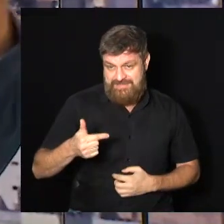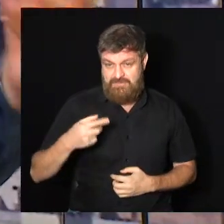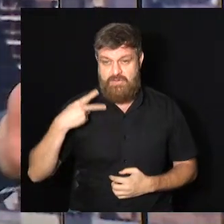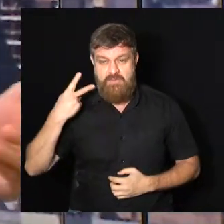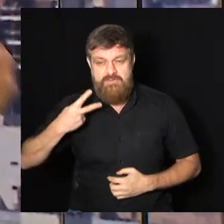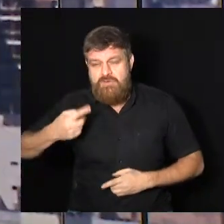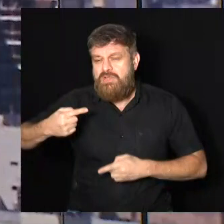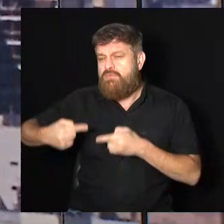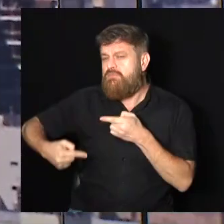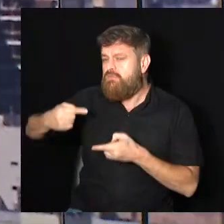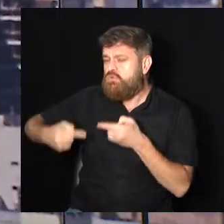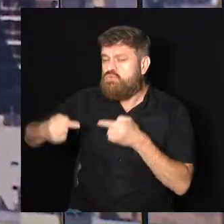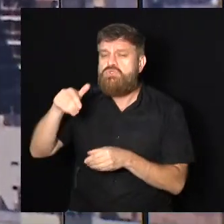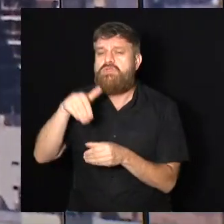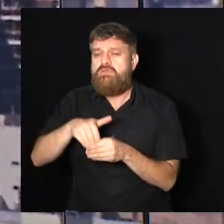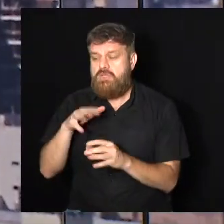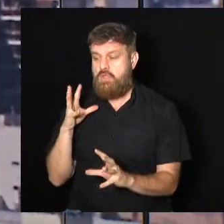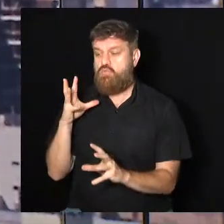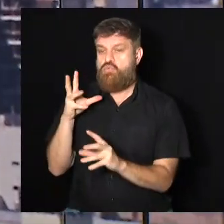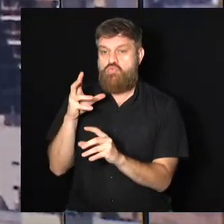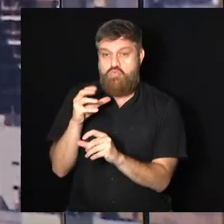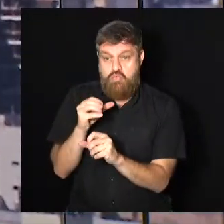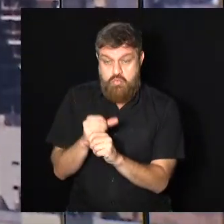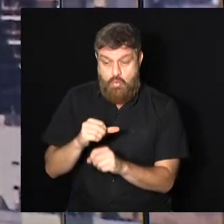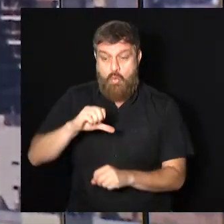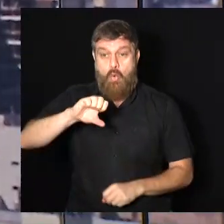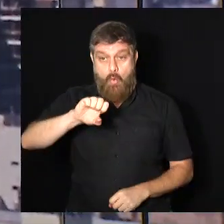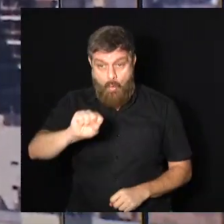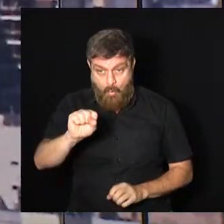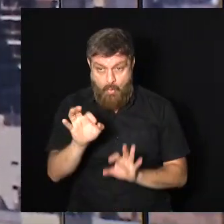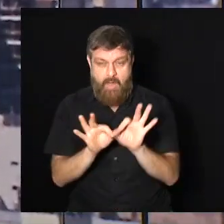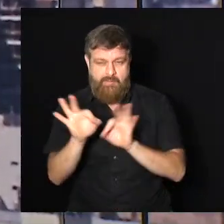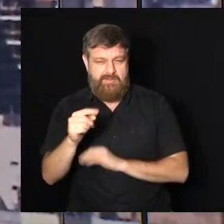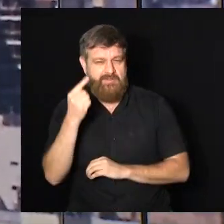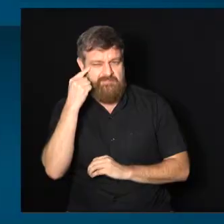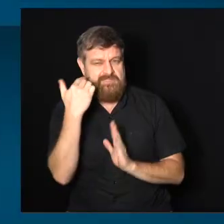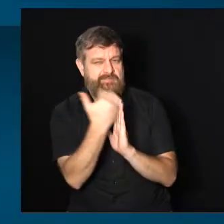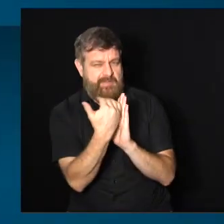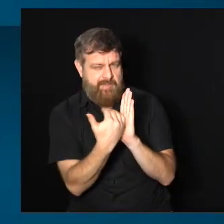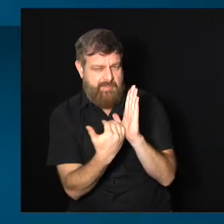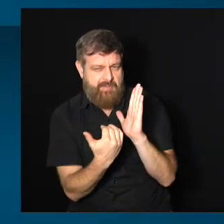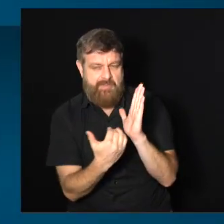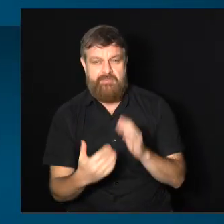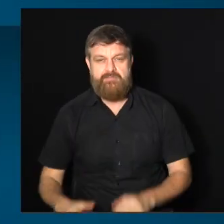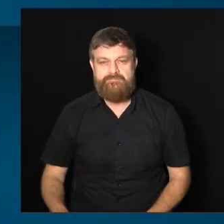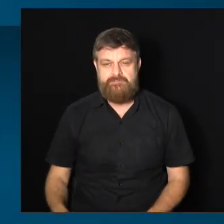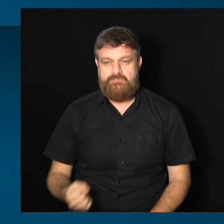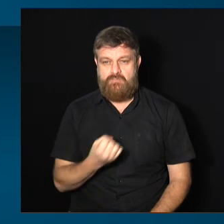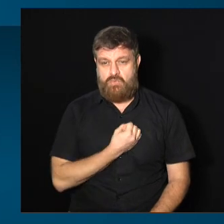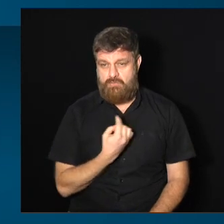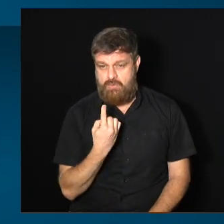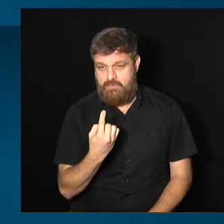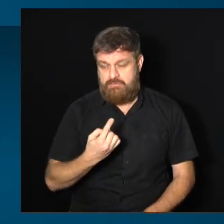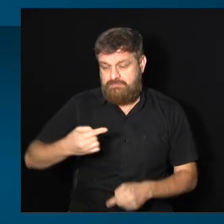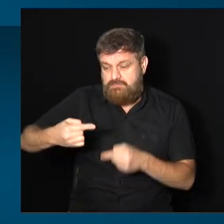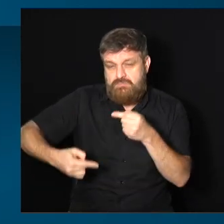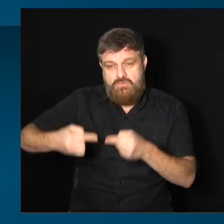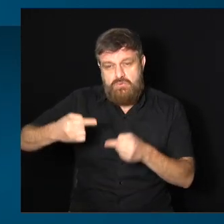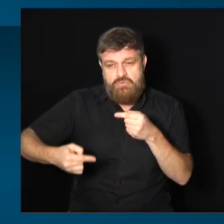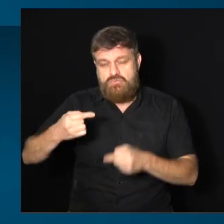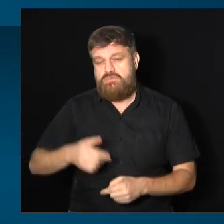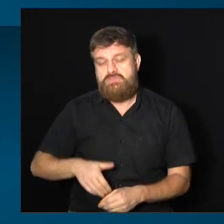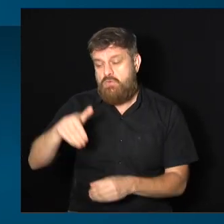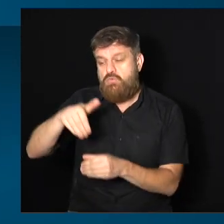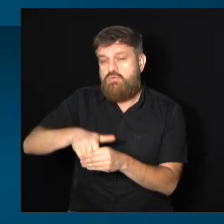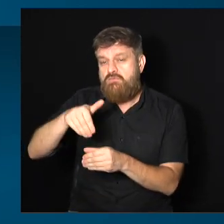vão discutir e votar 8 projetos. Confira agora a pauta completa. O item 1 é a segunda discussão e votação